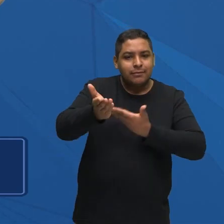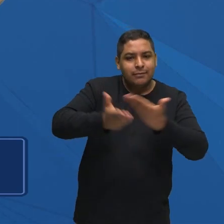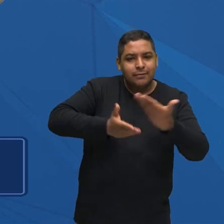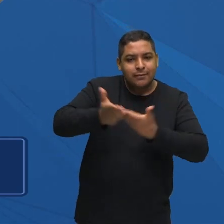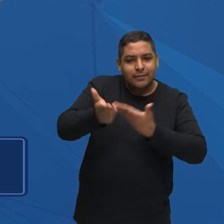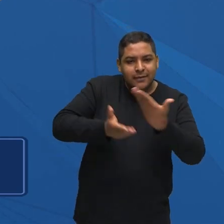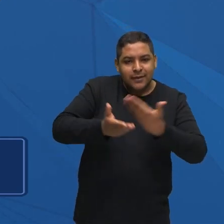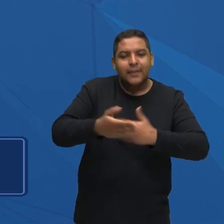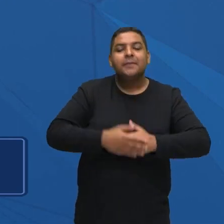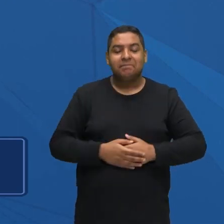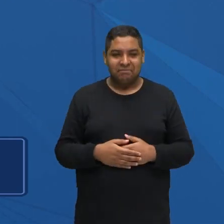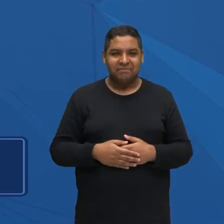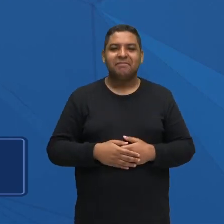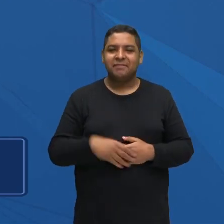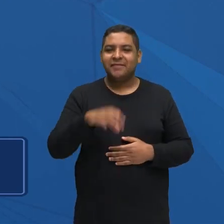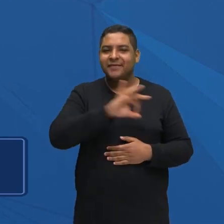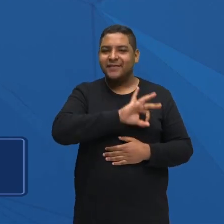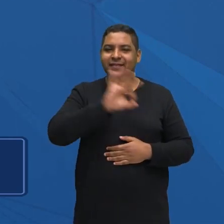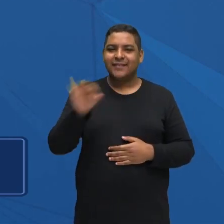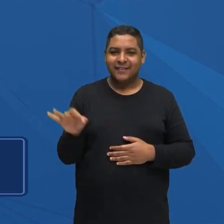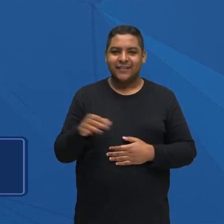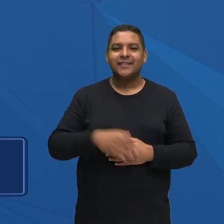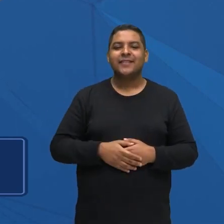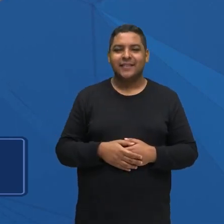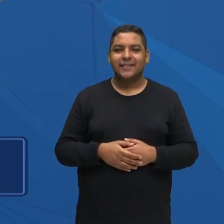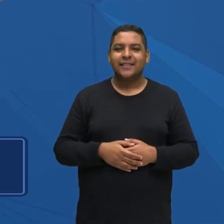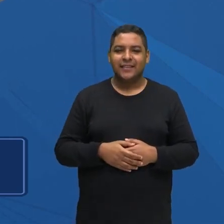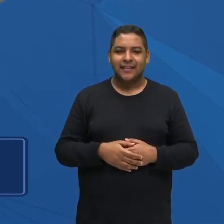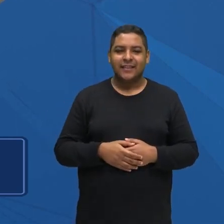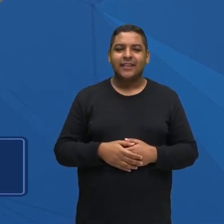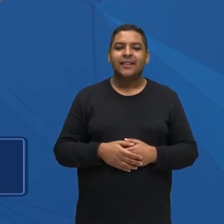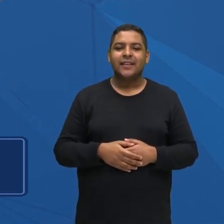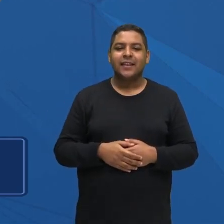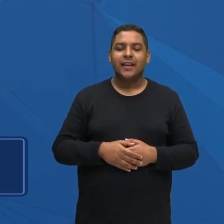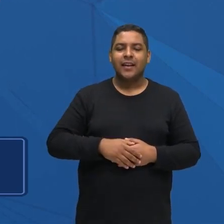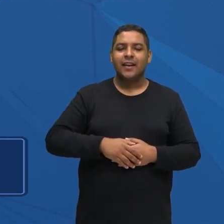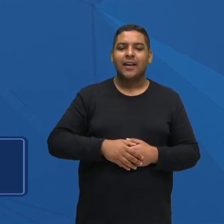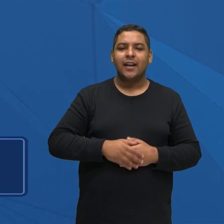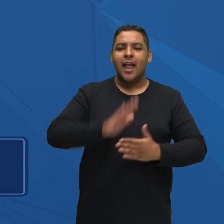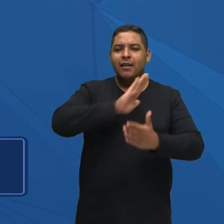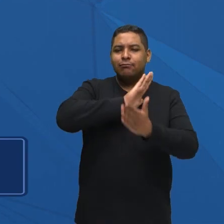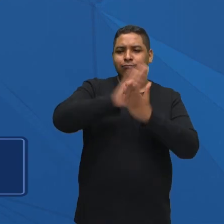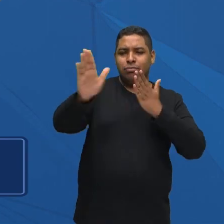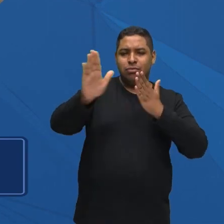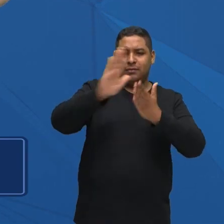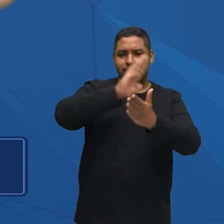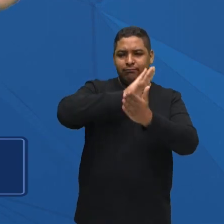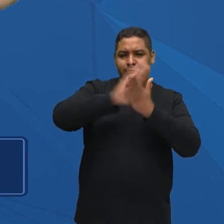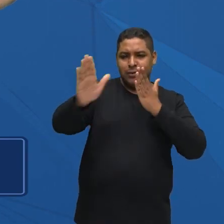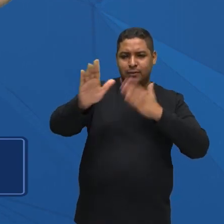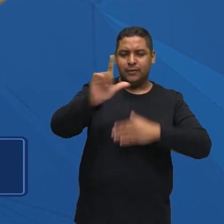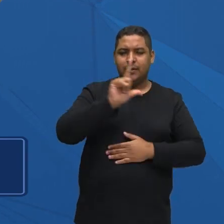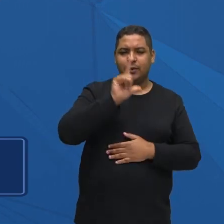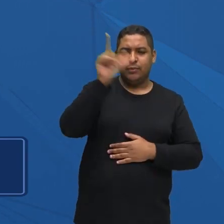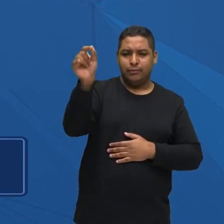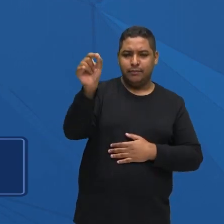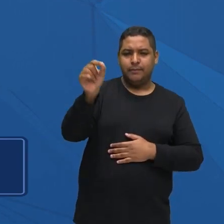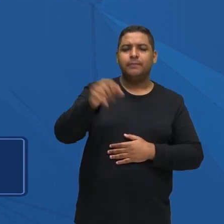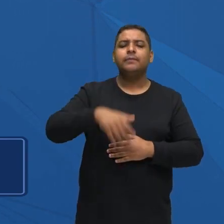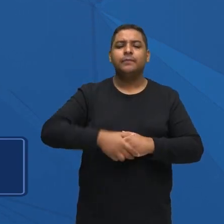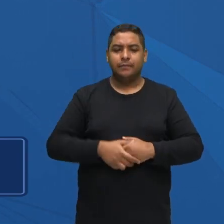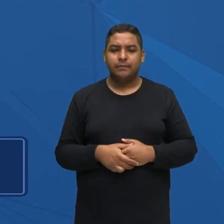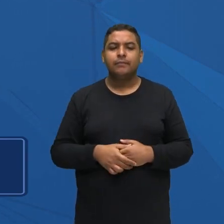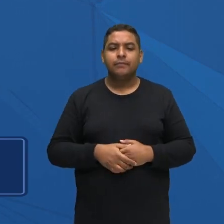bastante gente comentando aí no chat, olha só. Tem gente dizendo, ó, que é ir embora, sair. Será que pegar o beco é